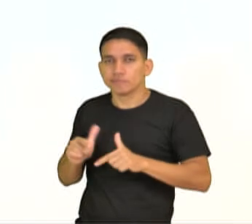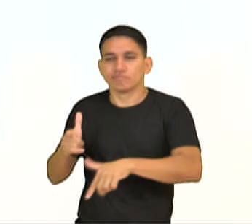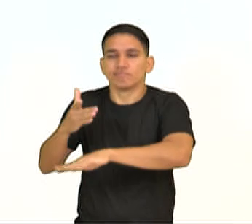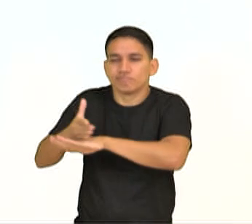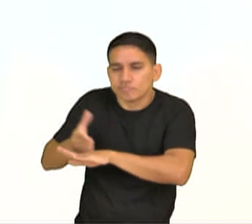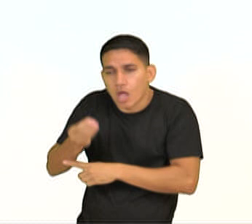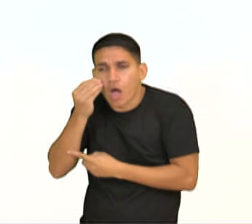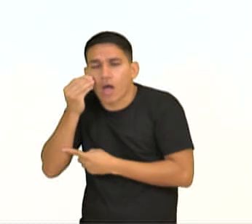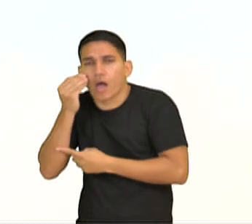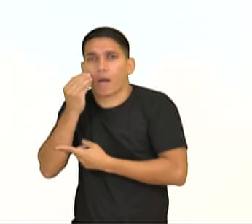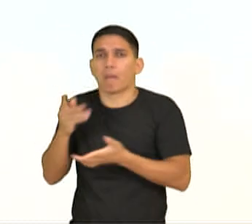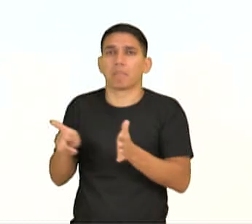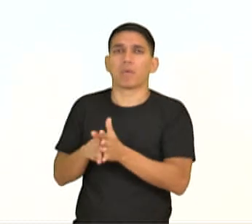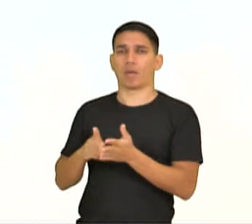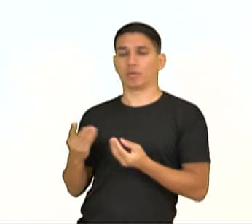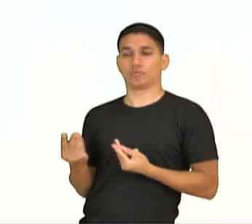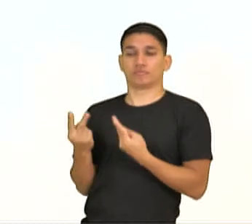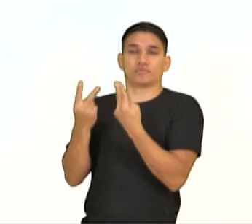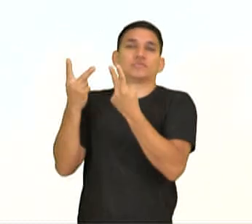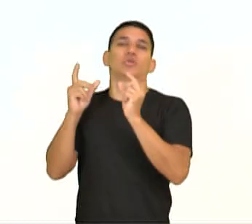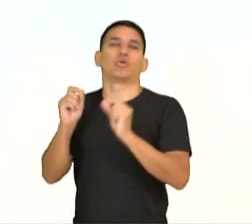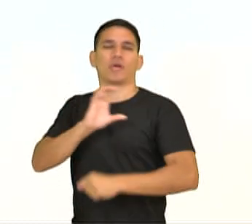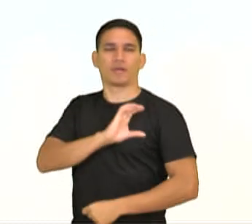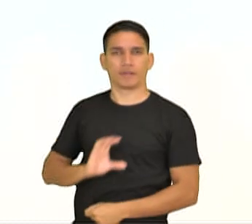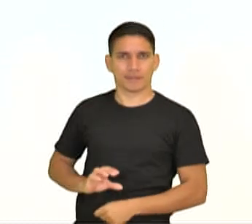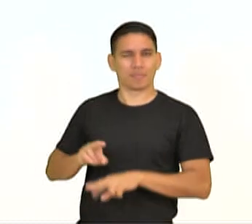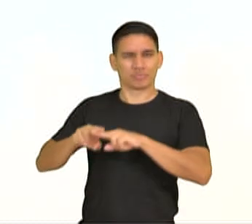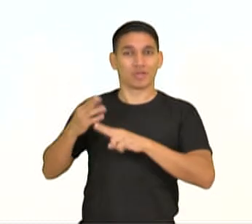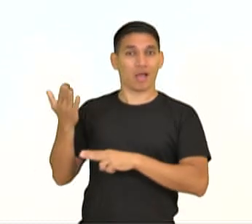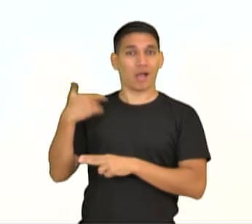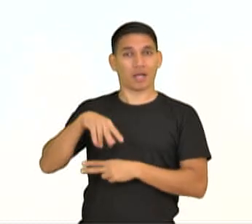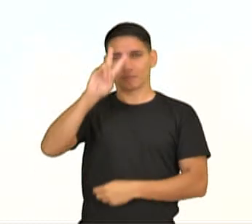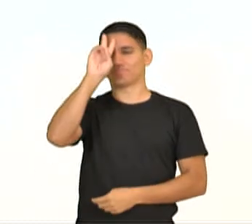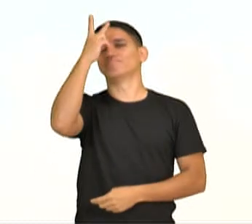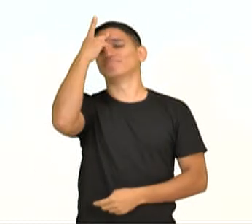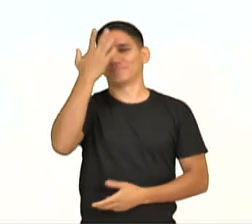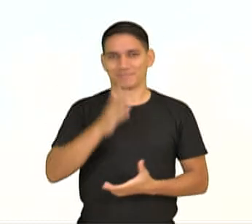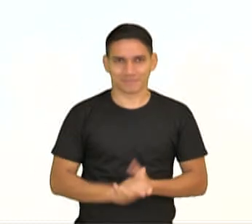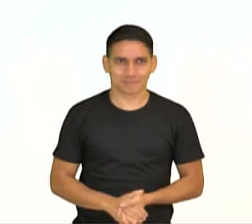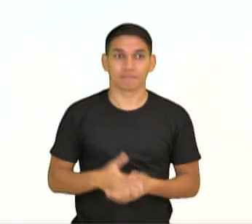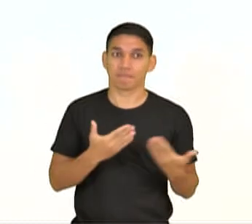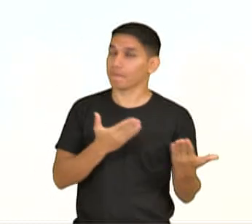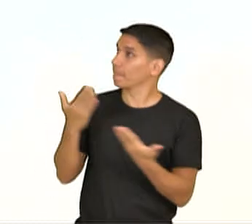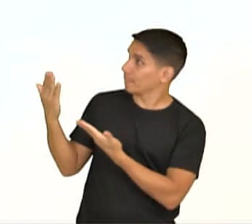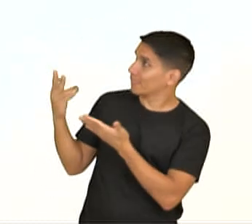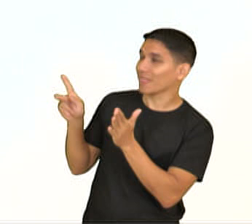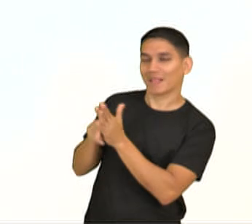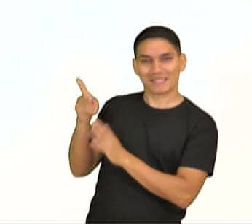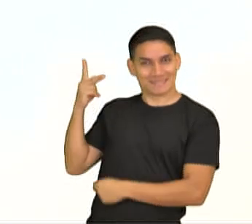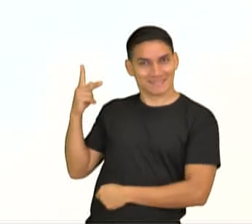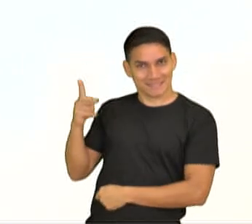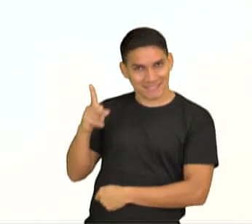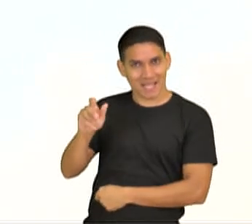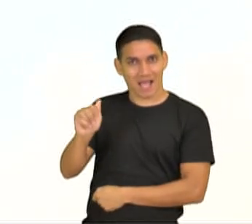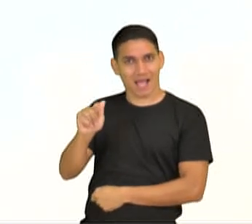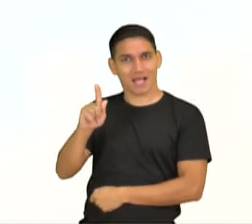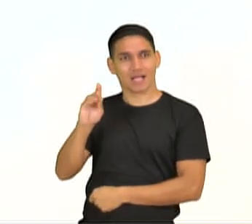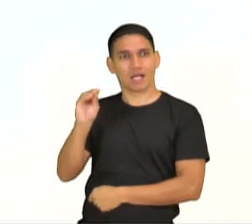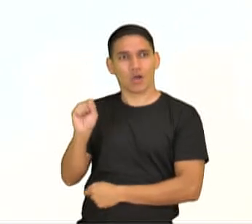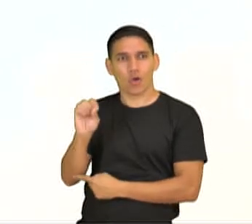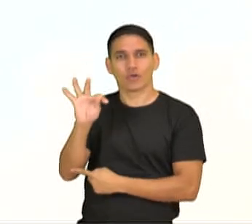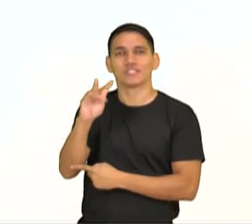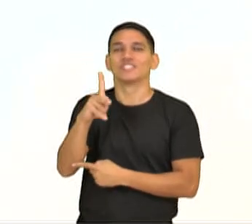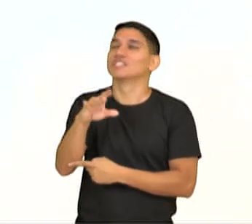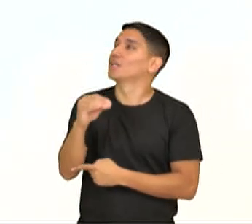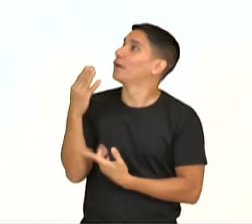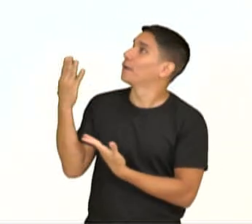aí, por isso ele era considerado pagão e depois se converteu. Aqui tem uma imagem dele muito importante para a gente entender o que